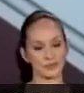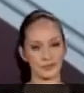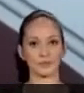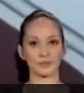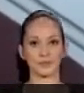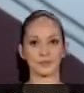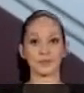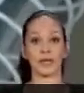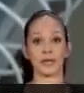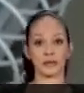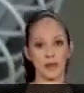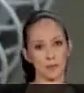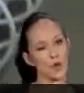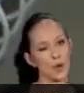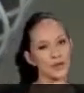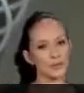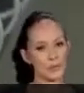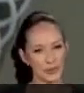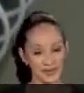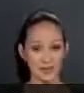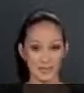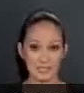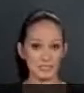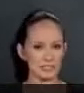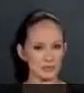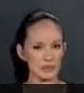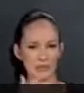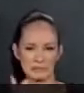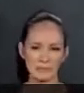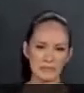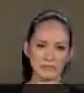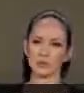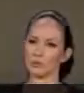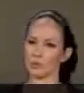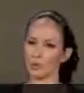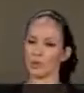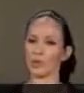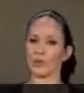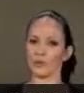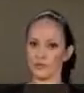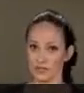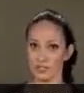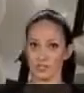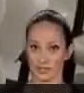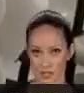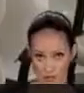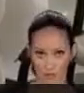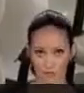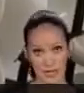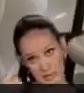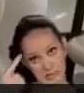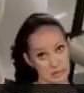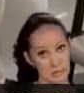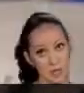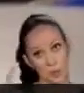INEP orienta ainda que quem tiver sintomas equivalentes à Covid-19 na semana anterior ou na véspera